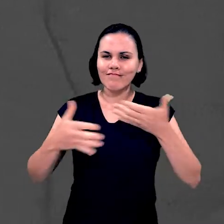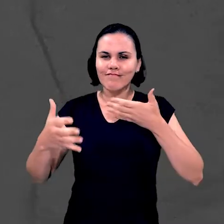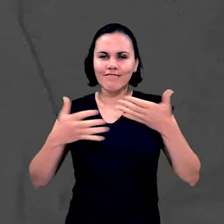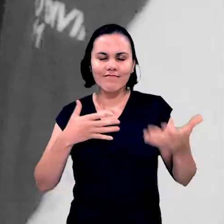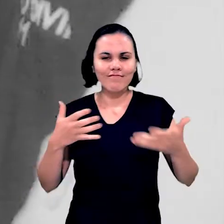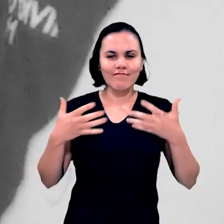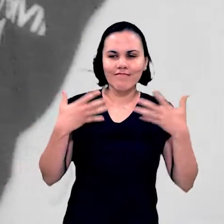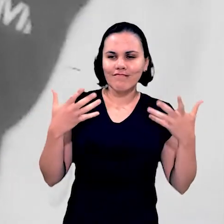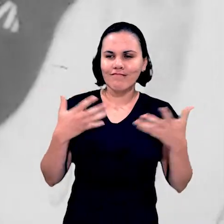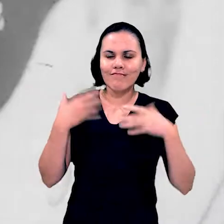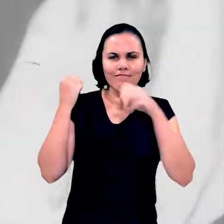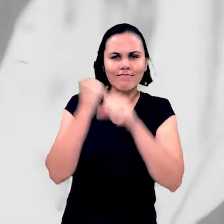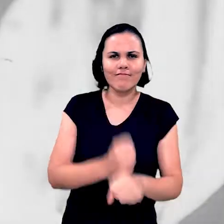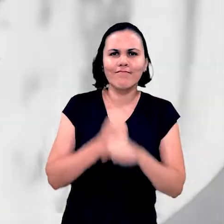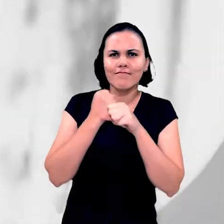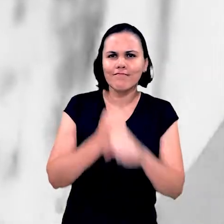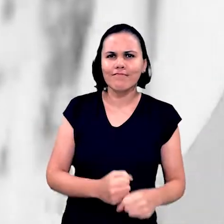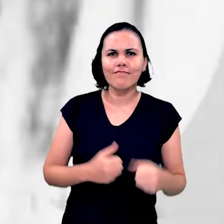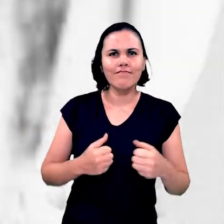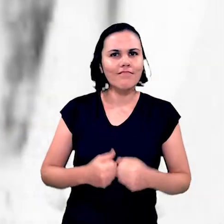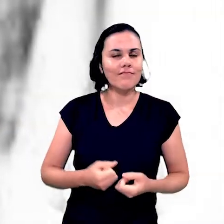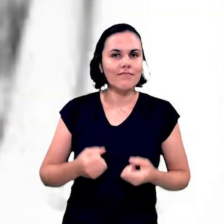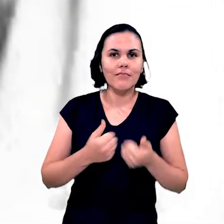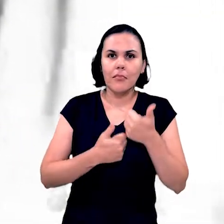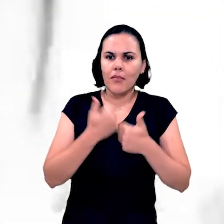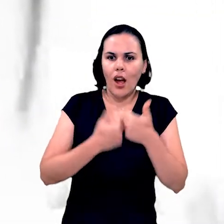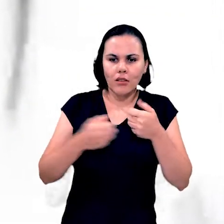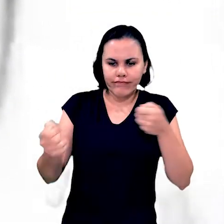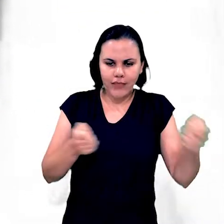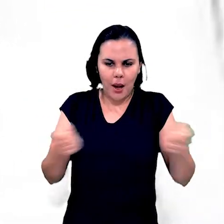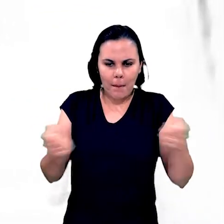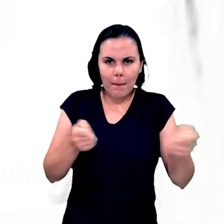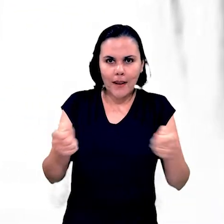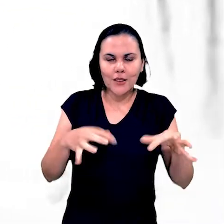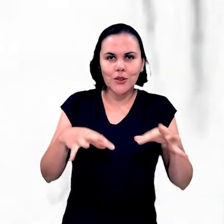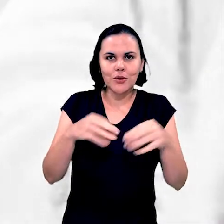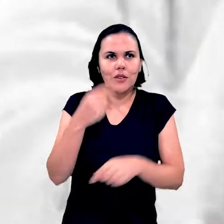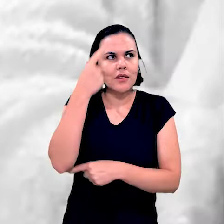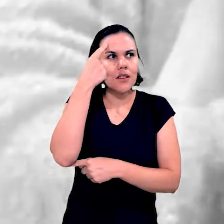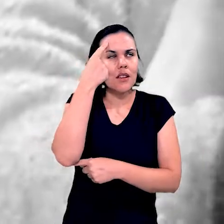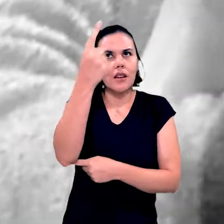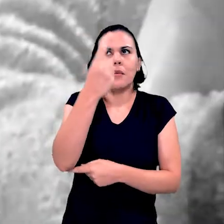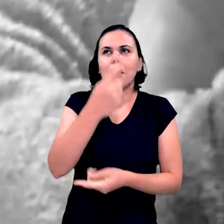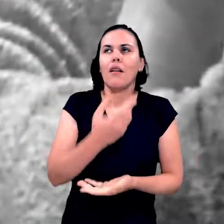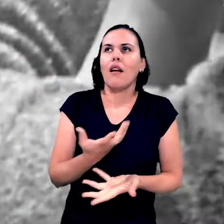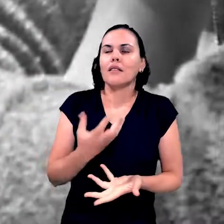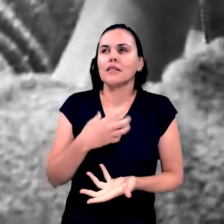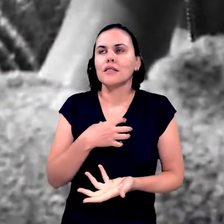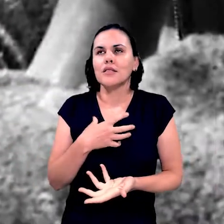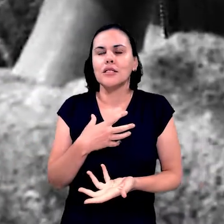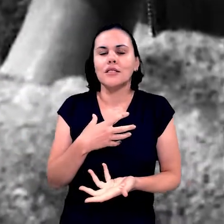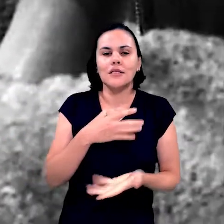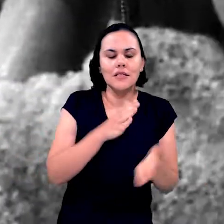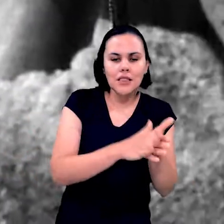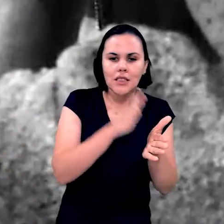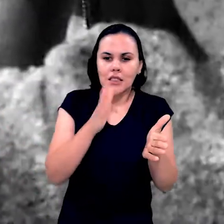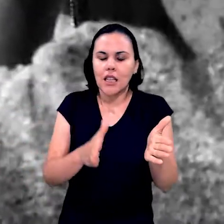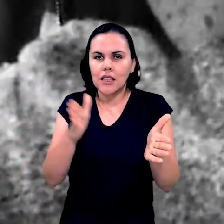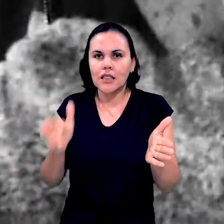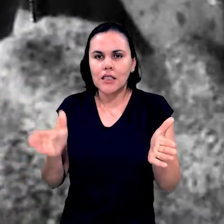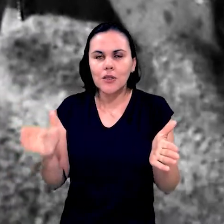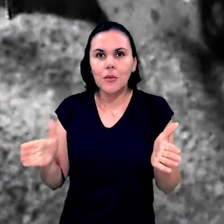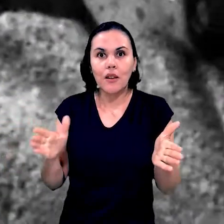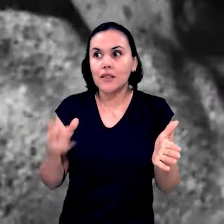comunidade, colocando energia na soca do arroz, aquela turma peneirando aquilo tudo. Me arrepio de lembrar, assim,